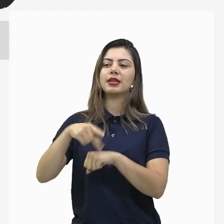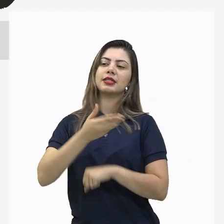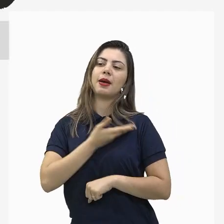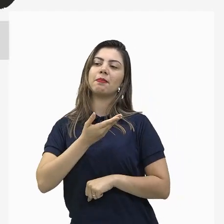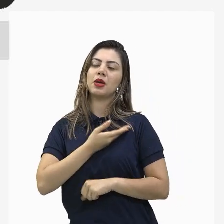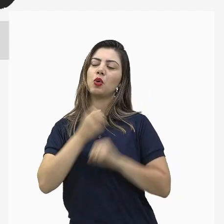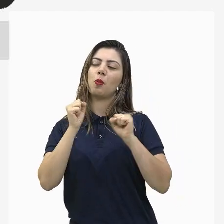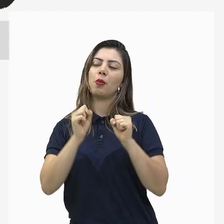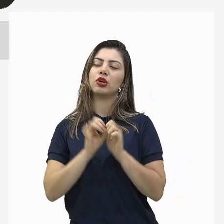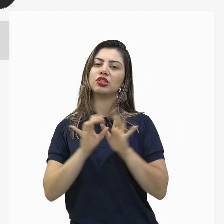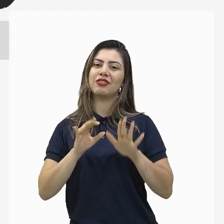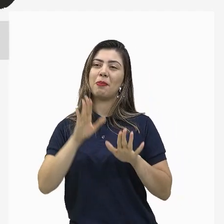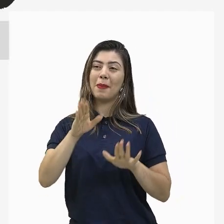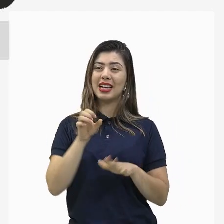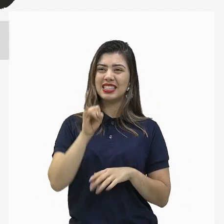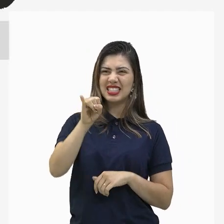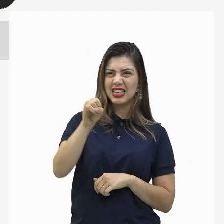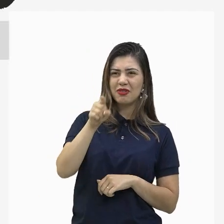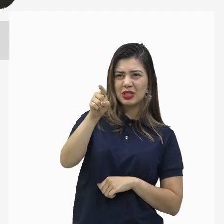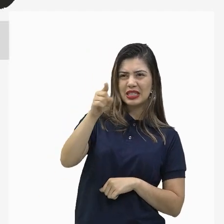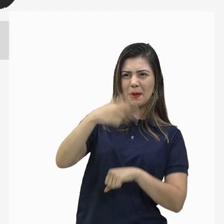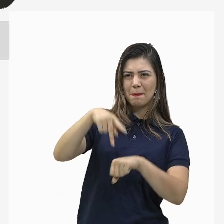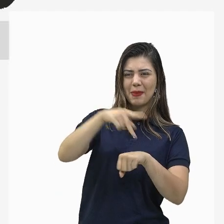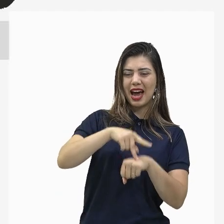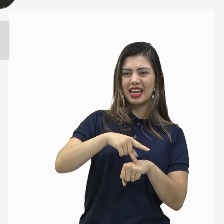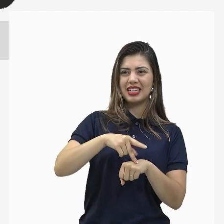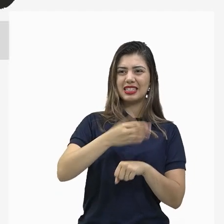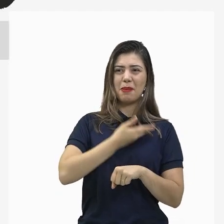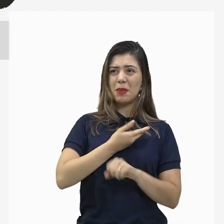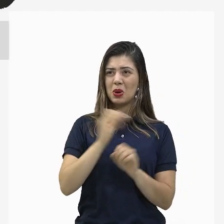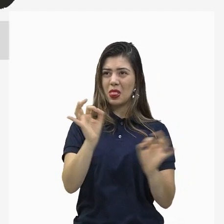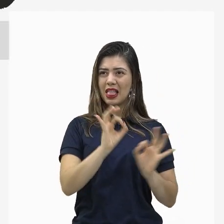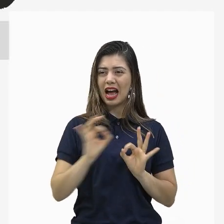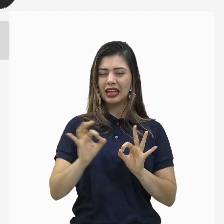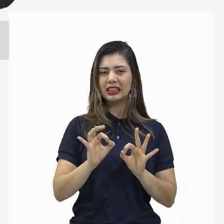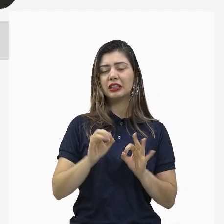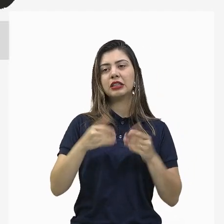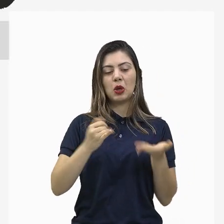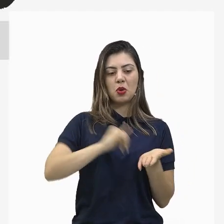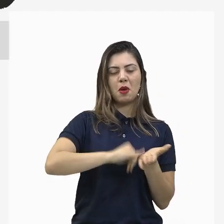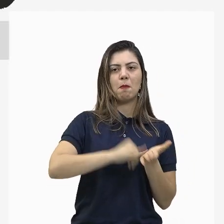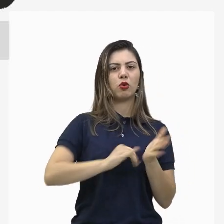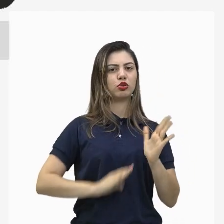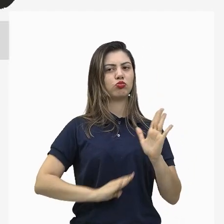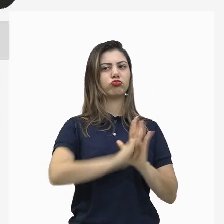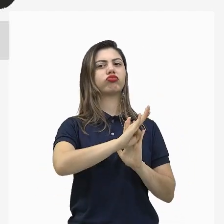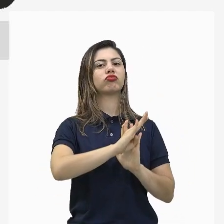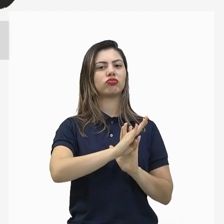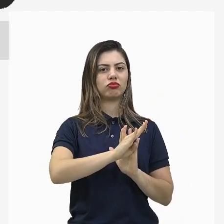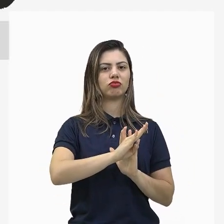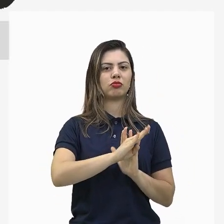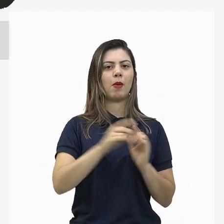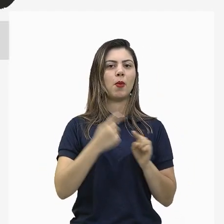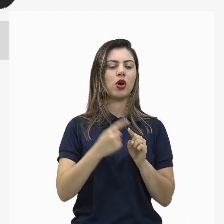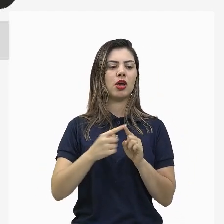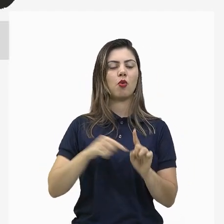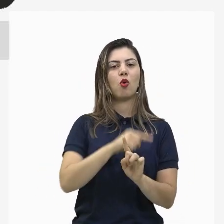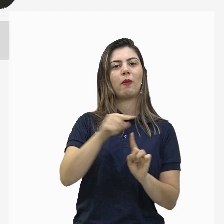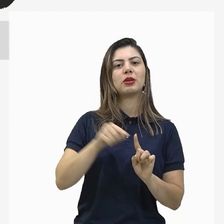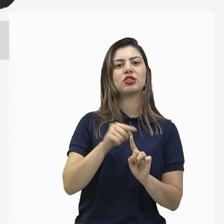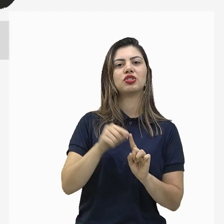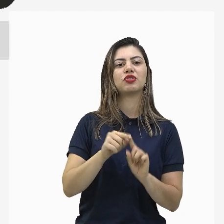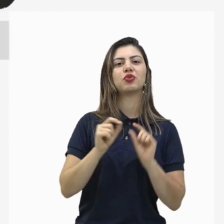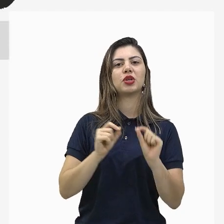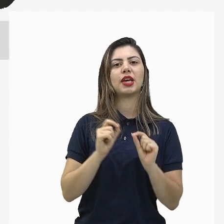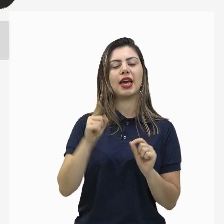é, a gente aumenta, então, aí as tarifas alfandegárias. Eu tenho que fazer com que o outro país não venda mais do que eu. Então, era essa a mentalidade desses